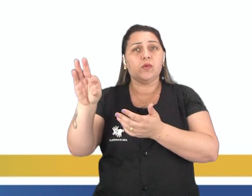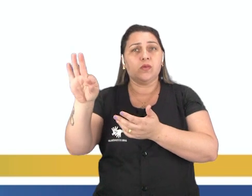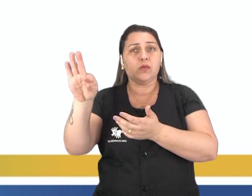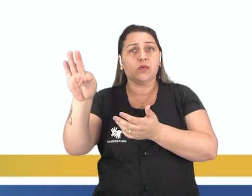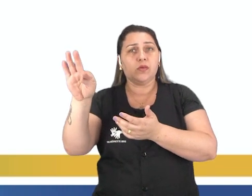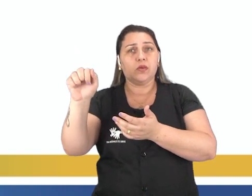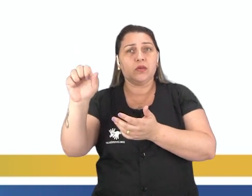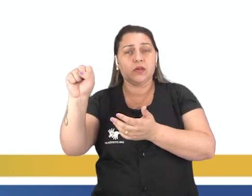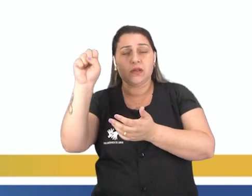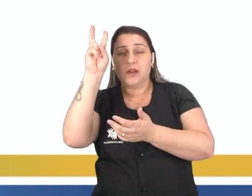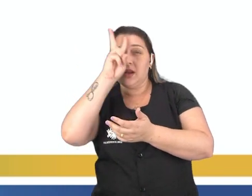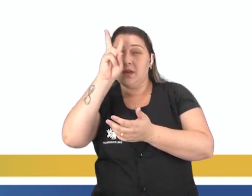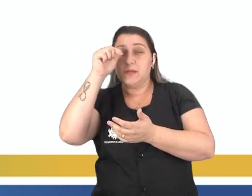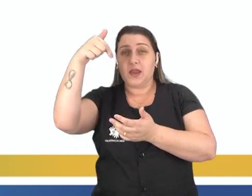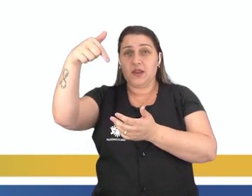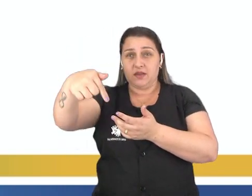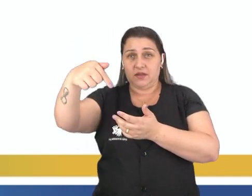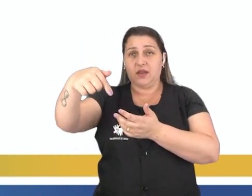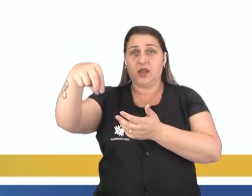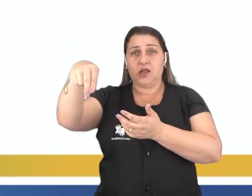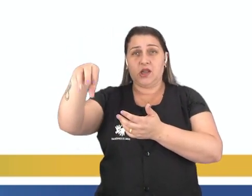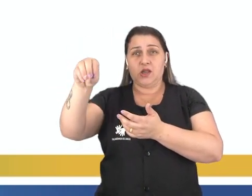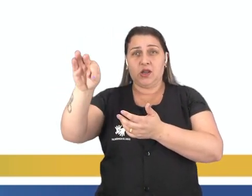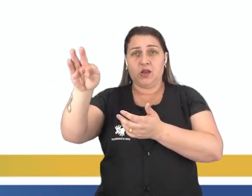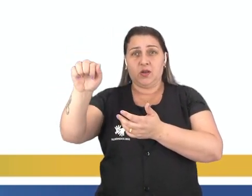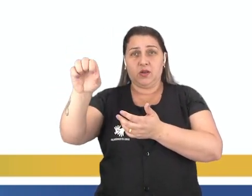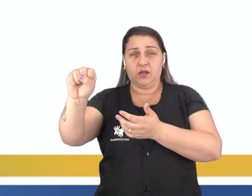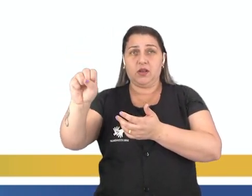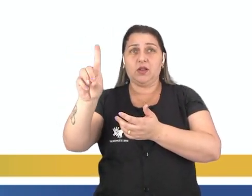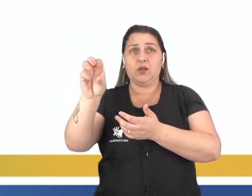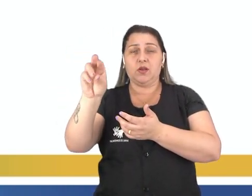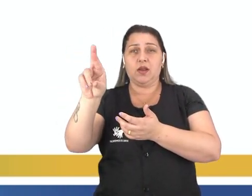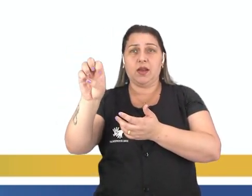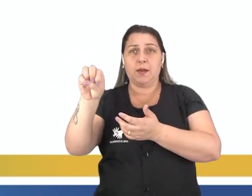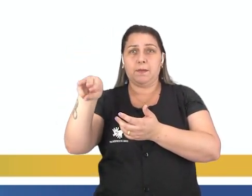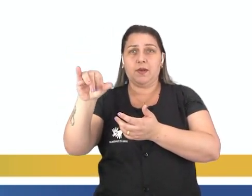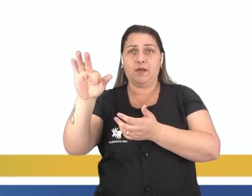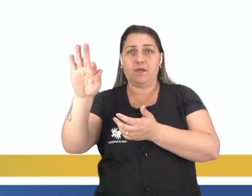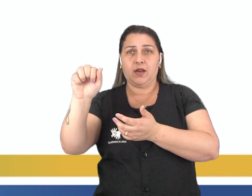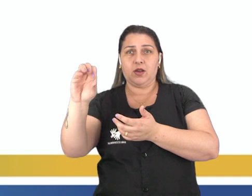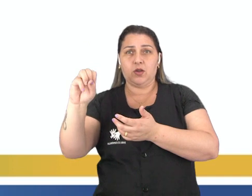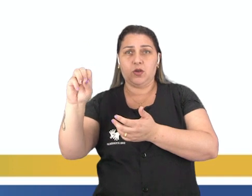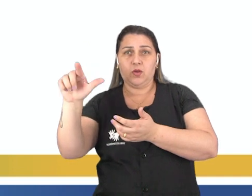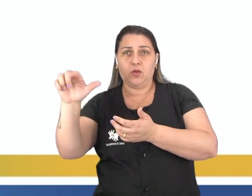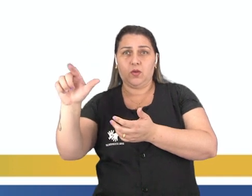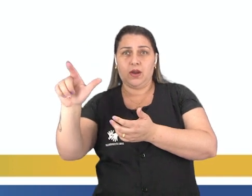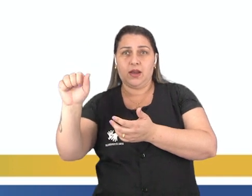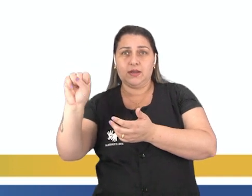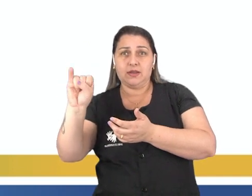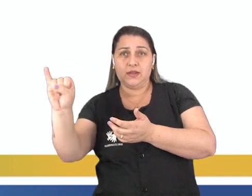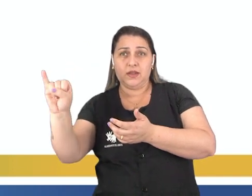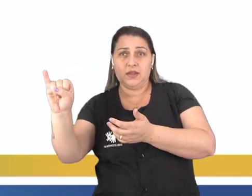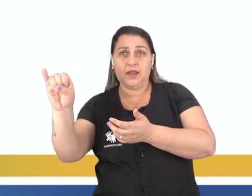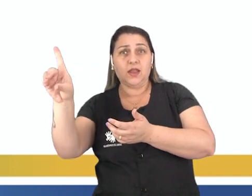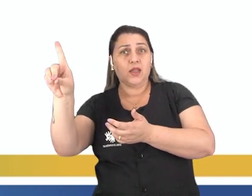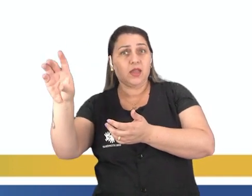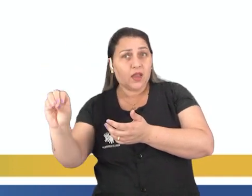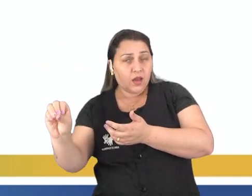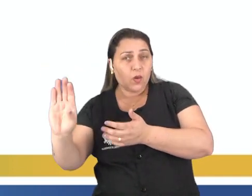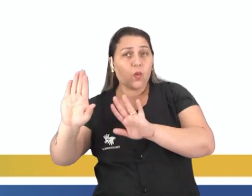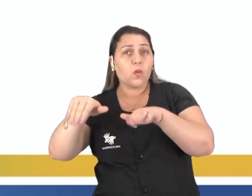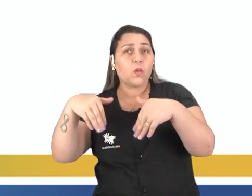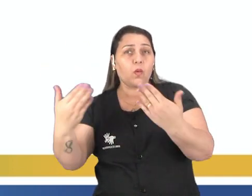algumas notinhas musicais. Lembram das 7 notas musicais? Então, Dó, Ré, Mi, Fá, Sol, Lá,